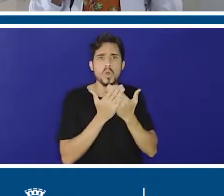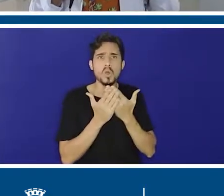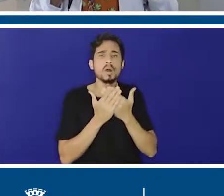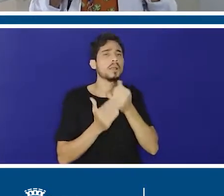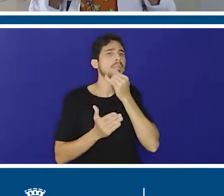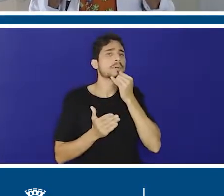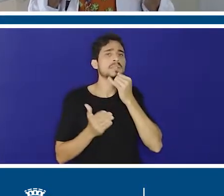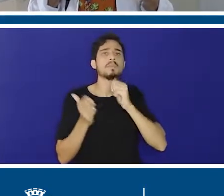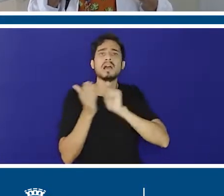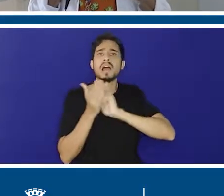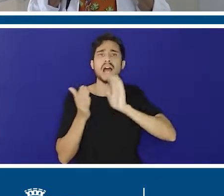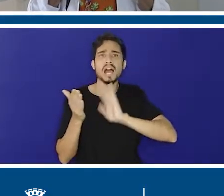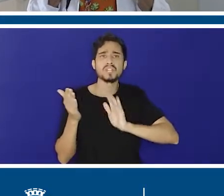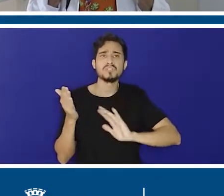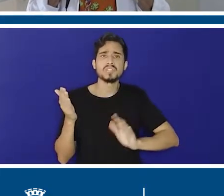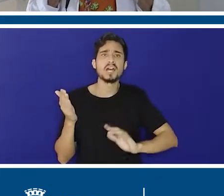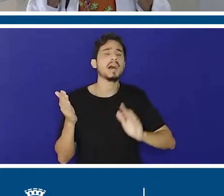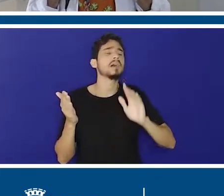A atividade